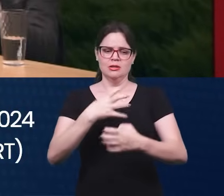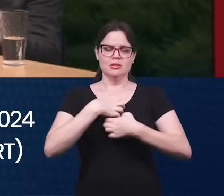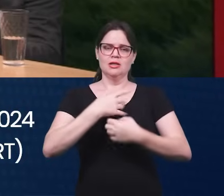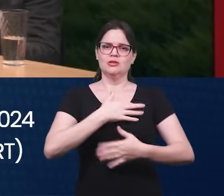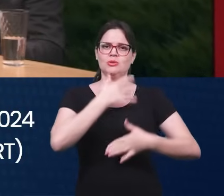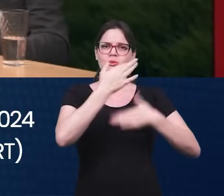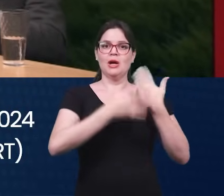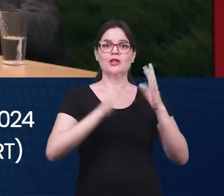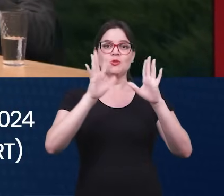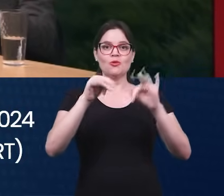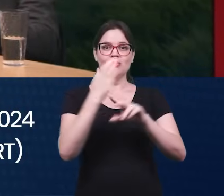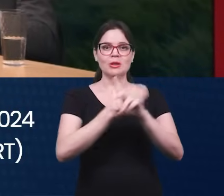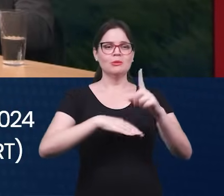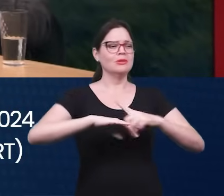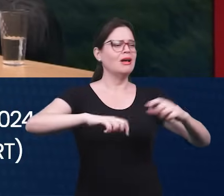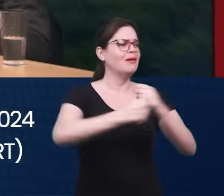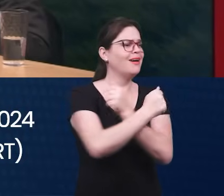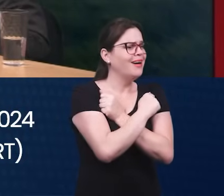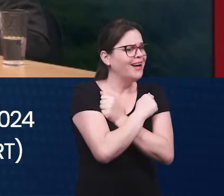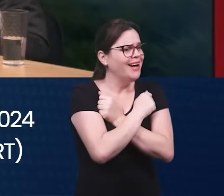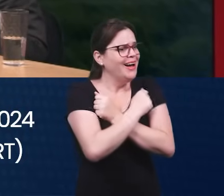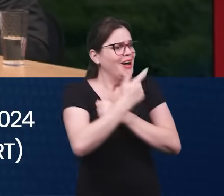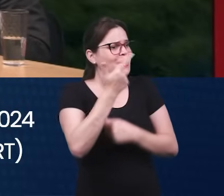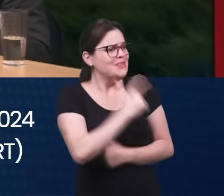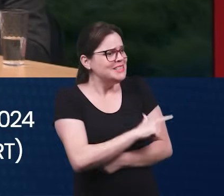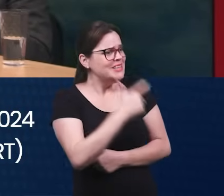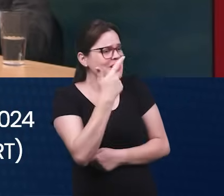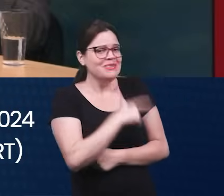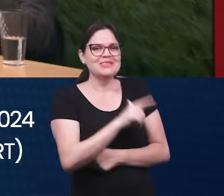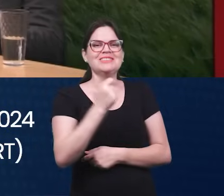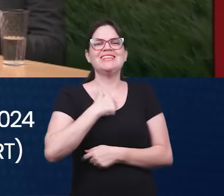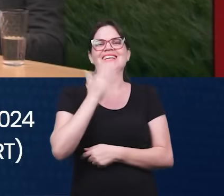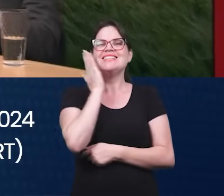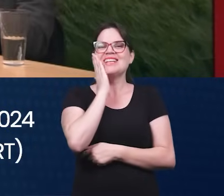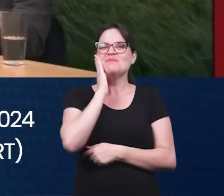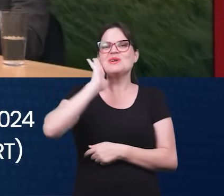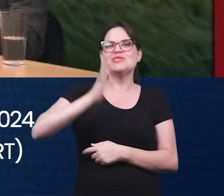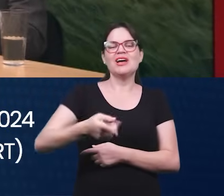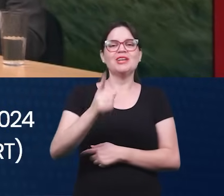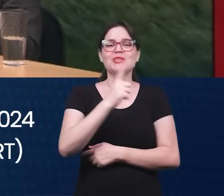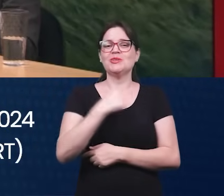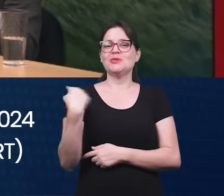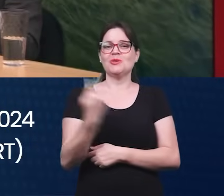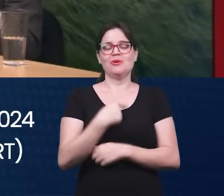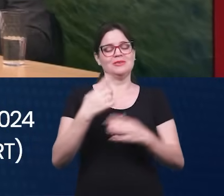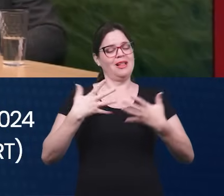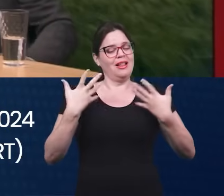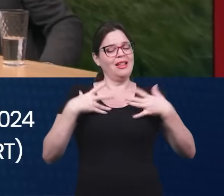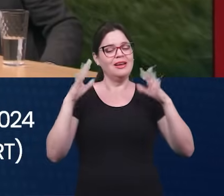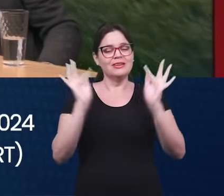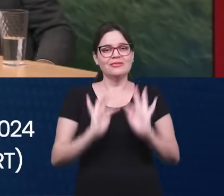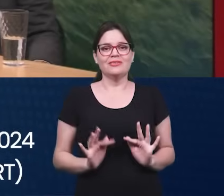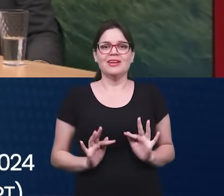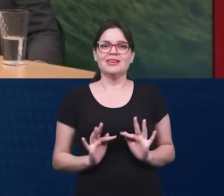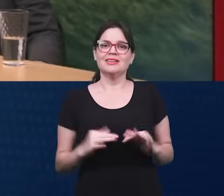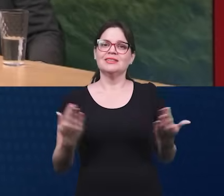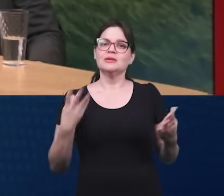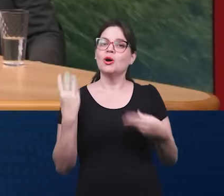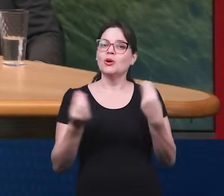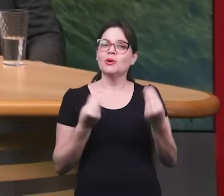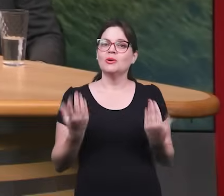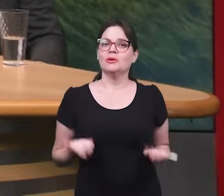tundo abraçou Ó que coisa já sabemos que aconteceu pela glorificação ficou todo mundo feliz você vê como que pode um